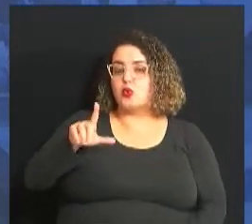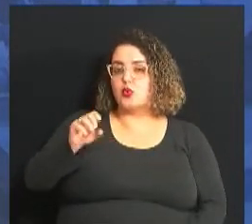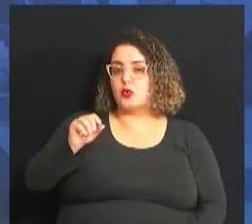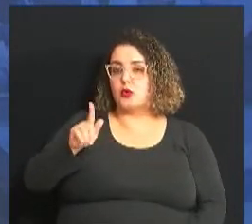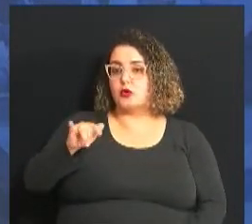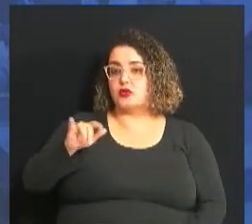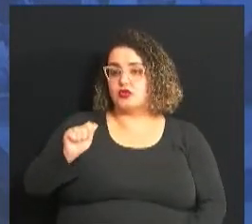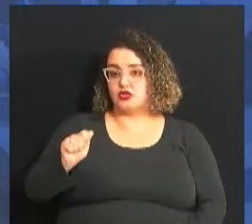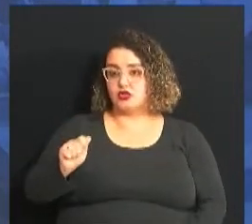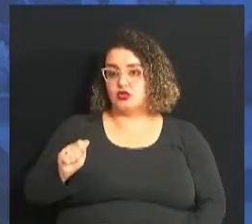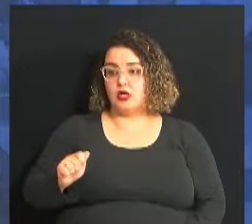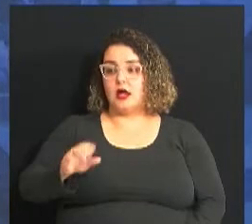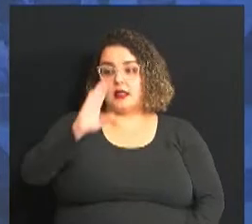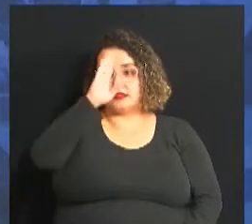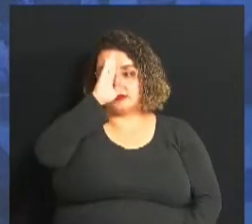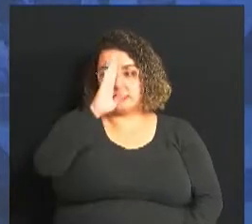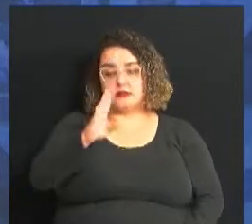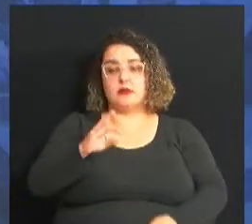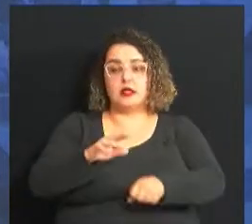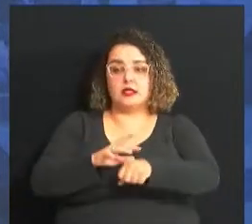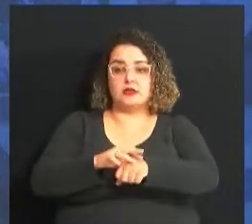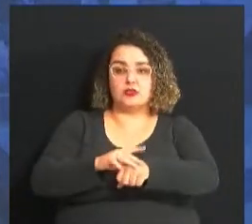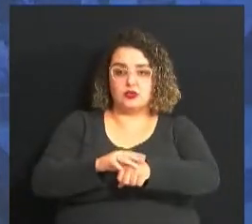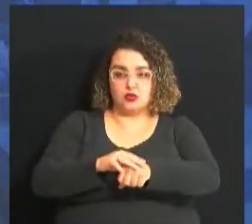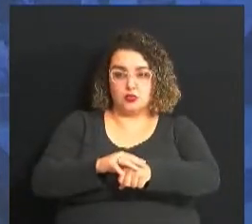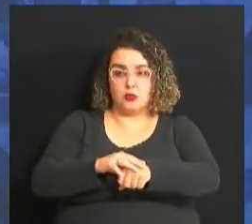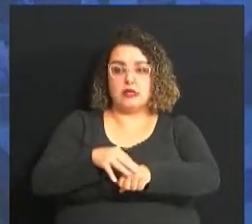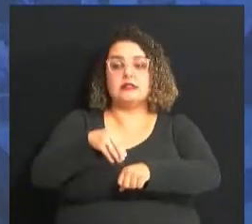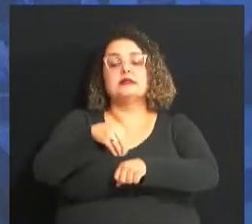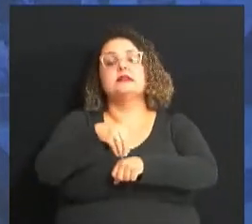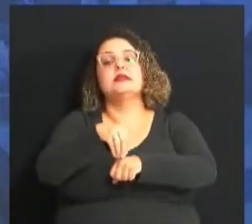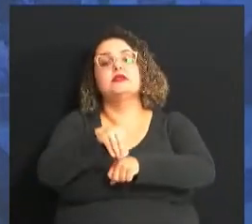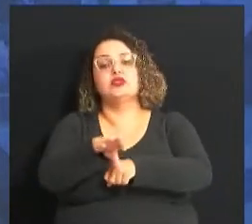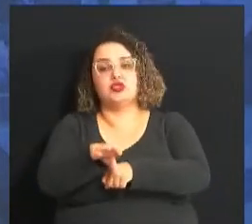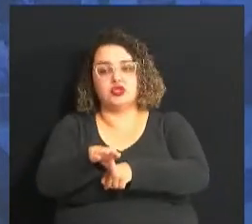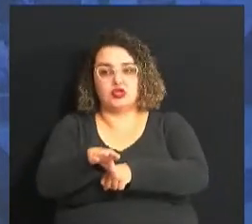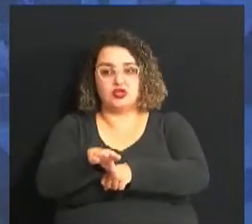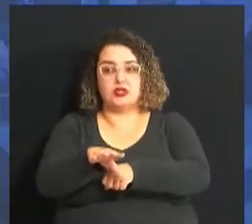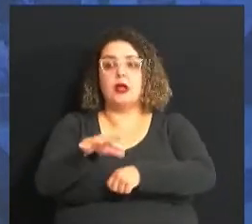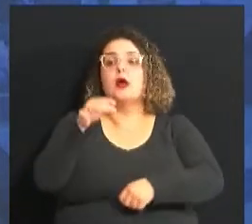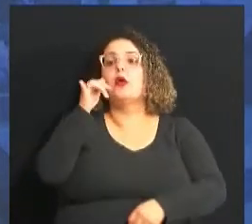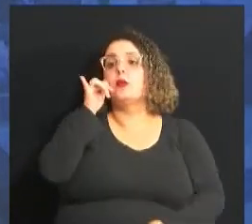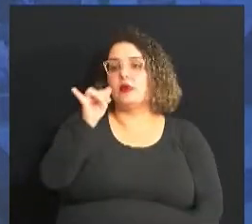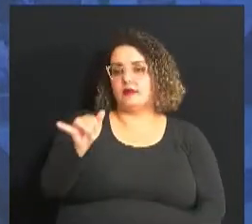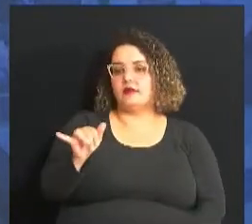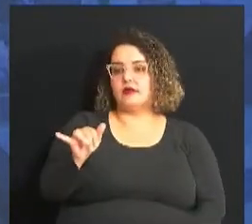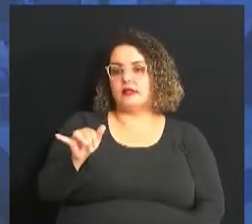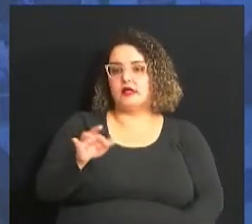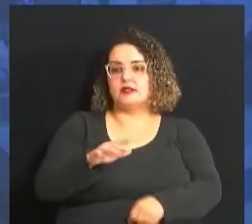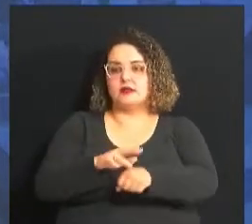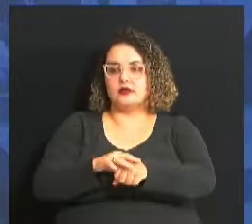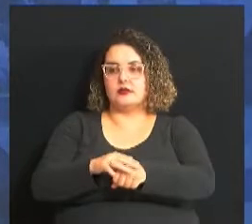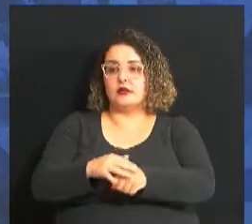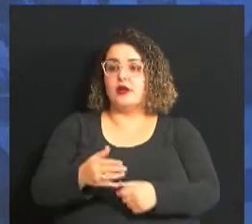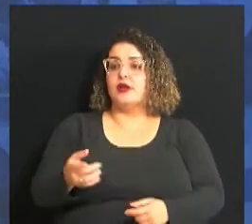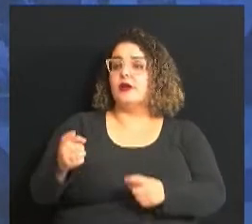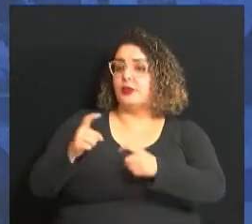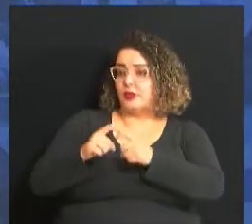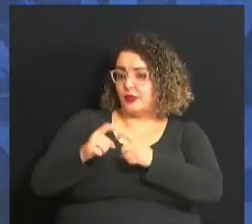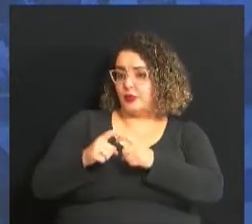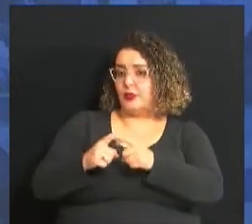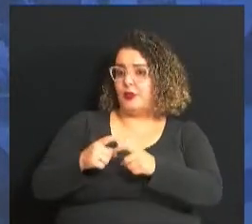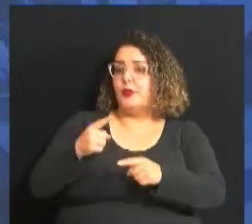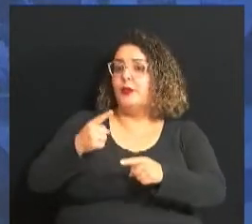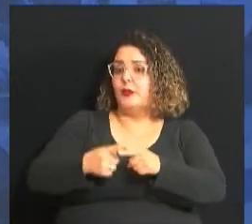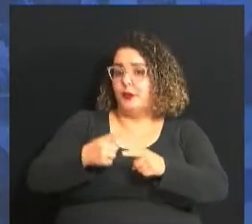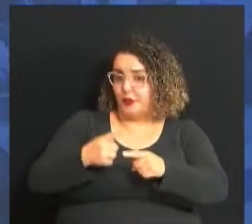que afetam os homens, dar dicas de como evitar. E doutor, por que o homem também